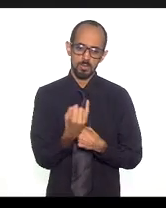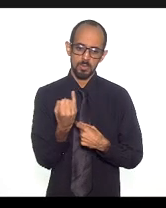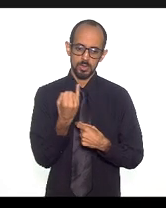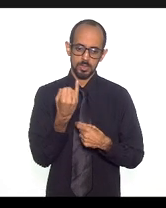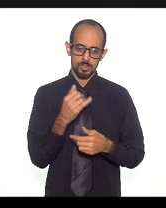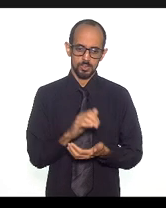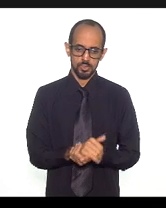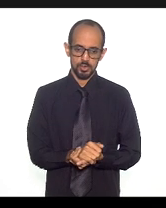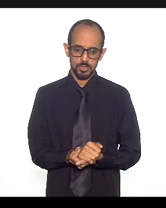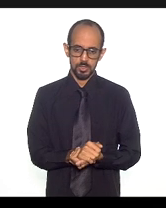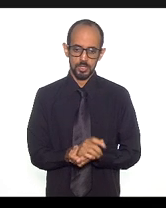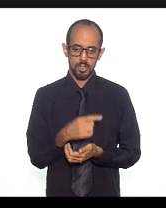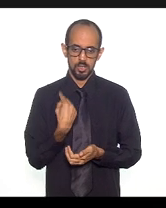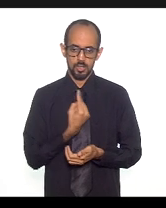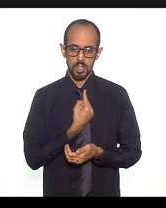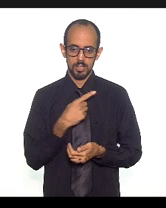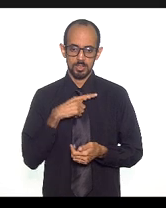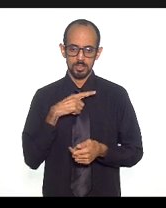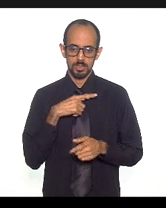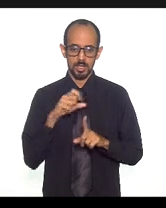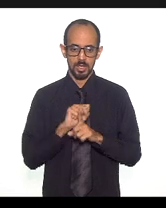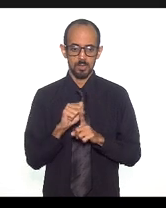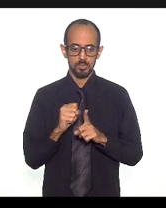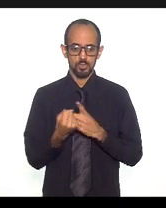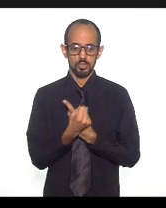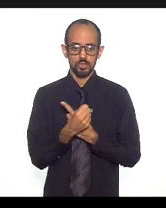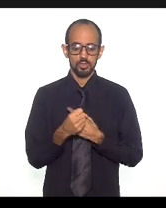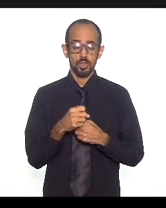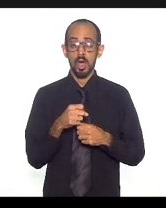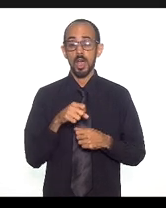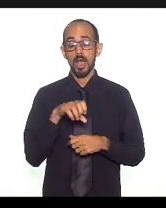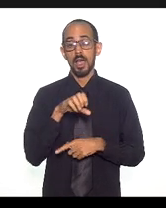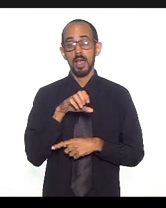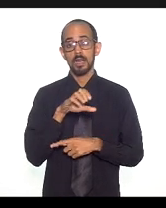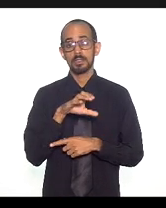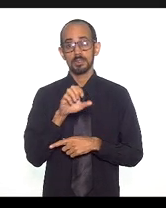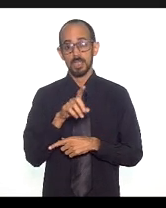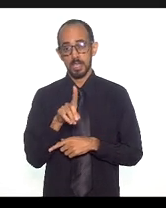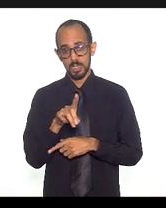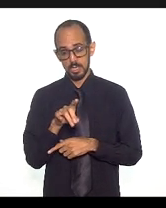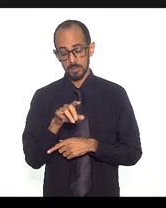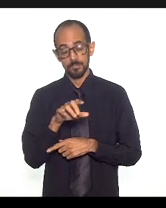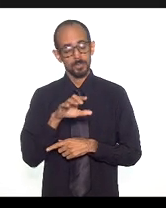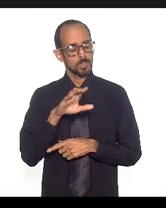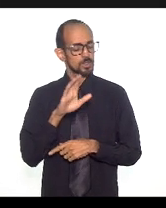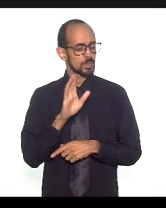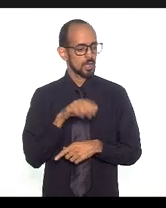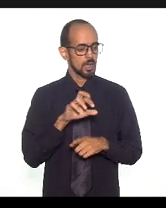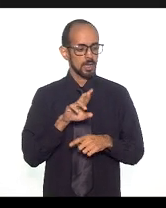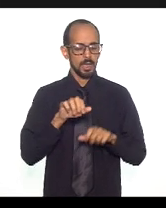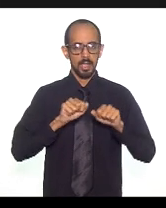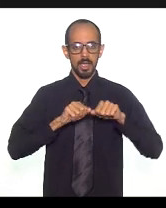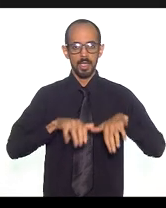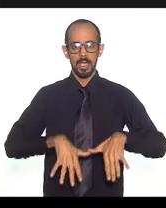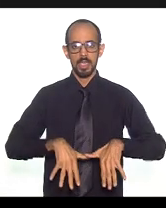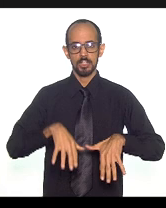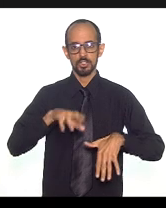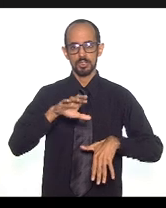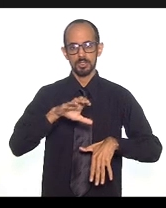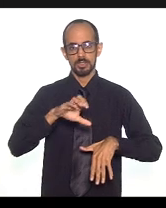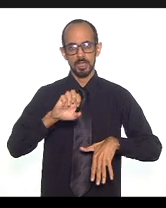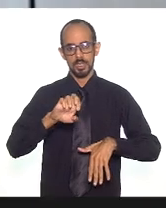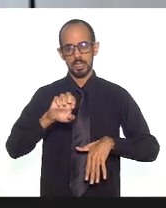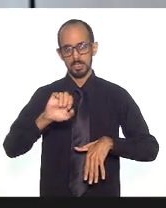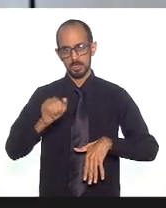também no CCIERJ a rede SEJA, que é... Eu recentemente tive a oportunidade de ir na inauguração de